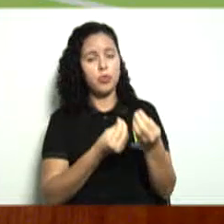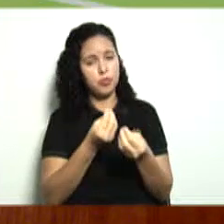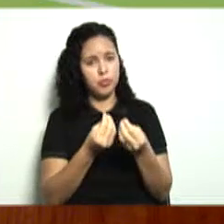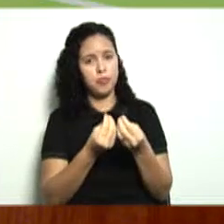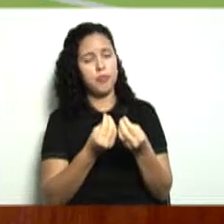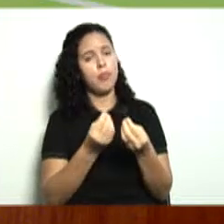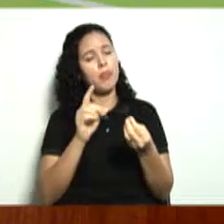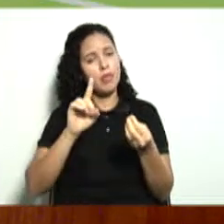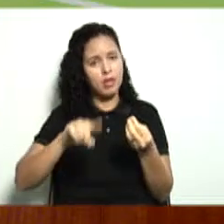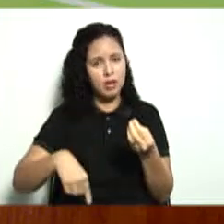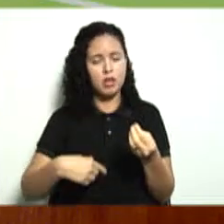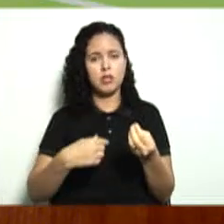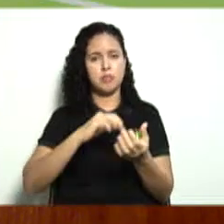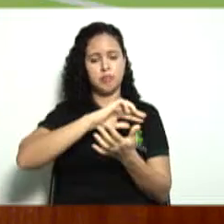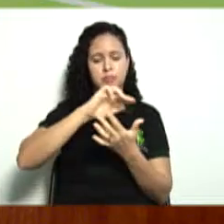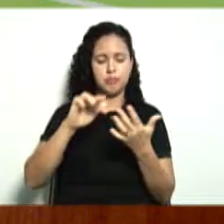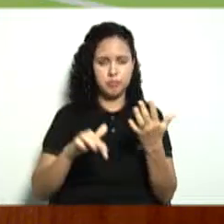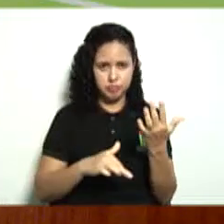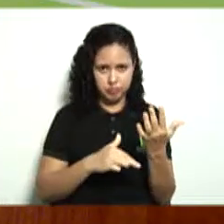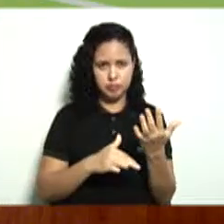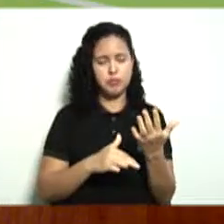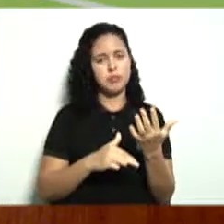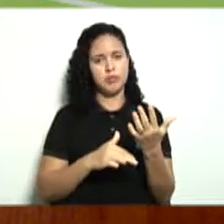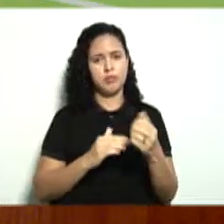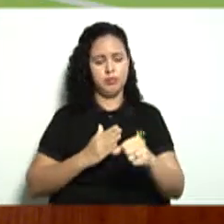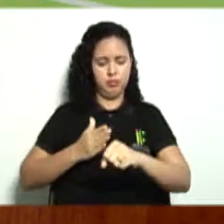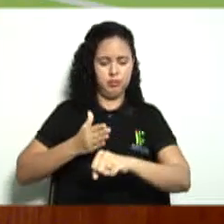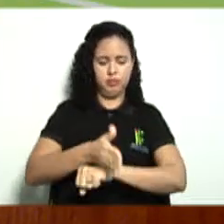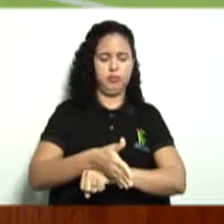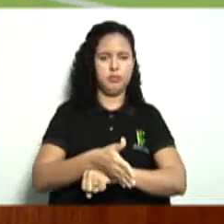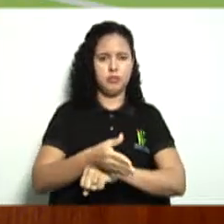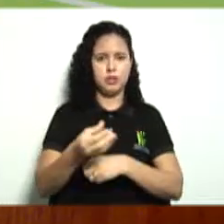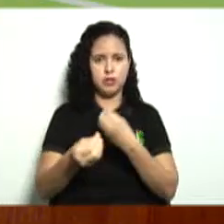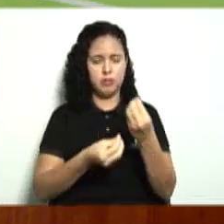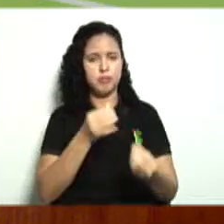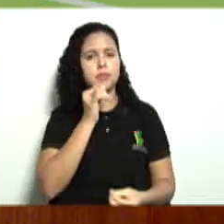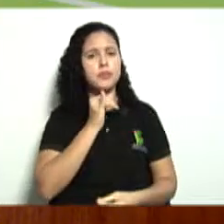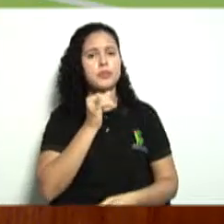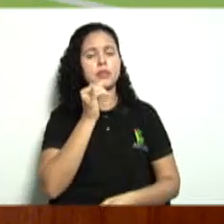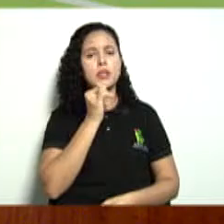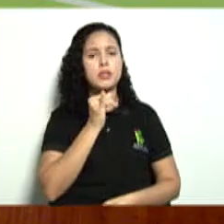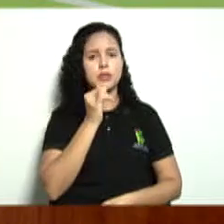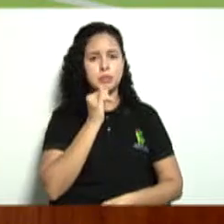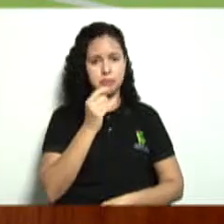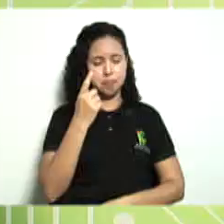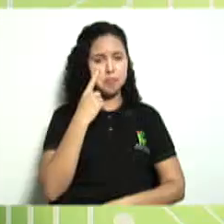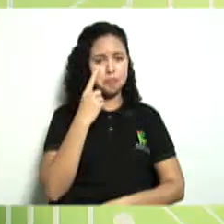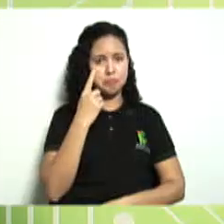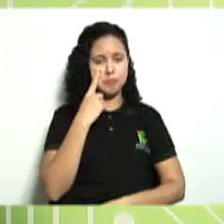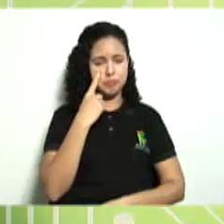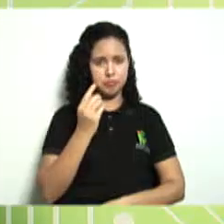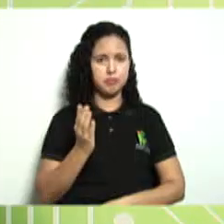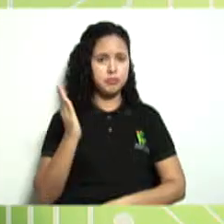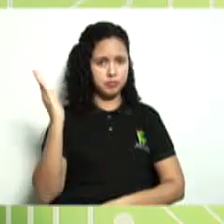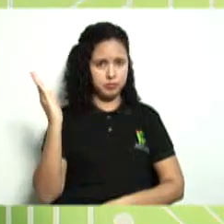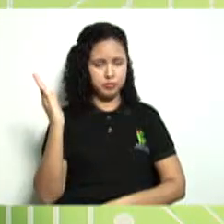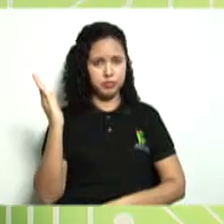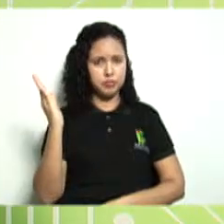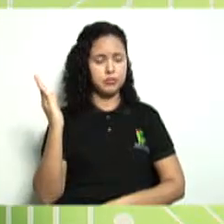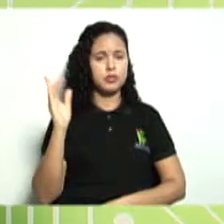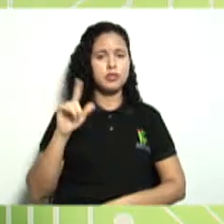equipamentos? Dos periféricos de entrada. Aí a gente tem vários exemplos, não é isso, Luiz? É isso. Quais aí. são os exemplos que a gente tem aí disponível? A gente vai mostrar para vocês